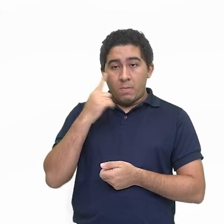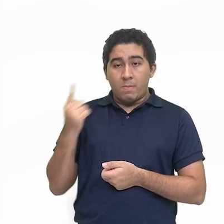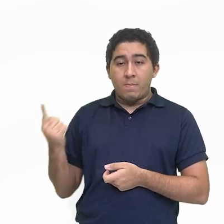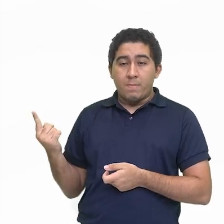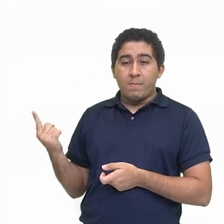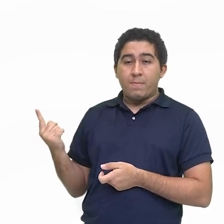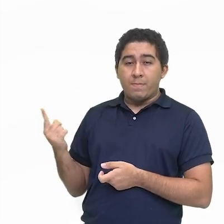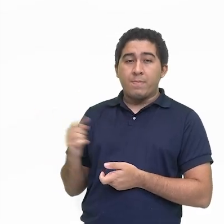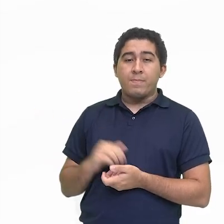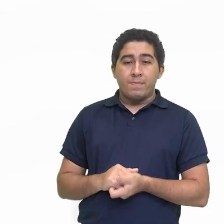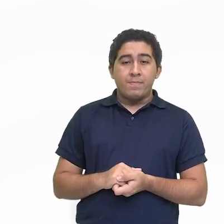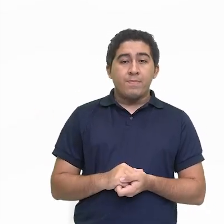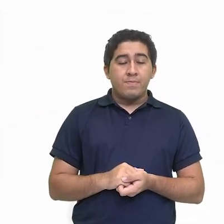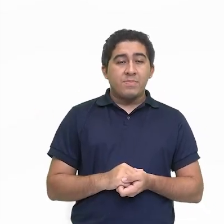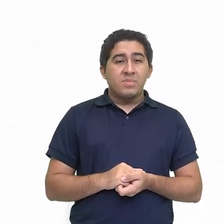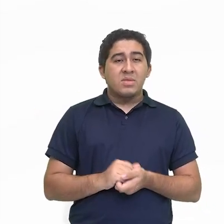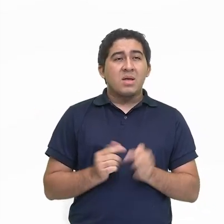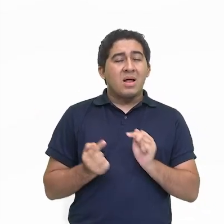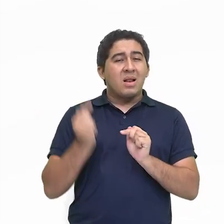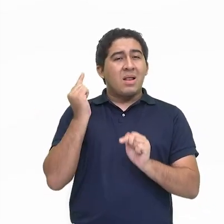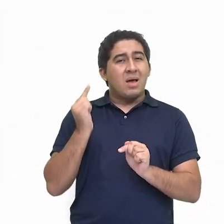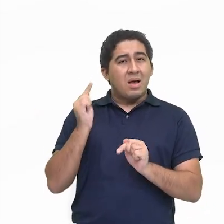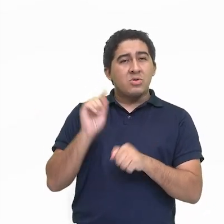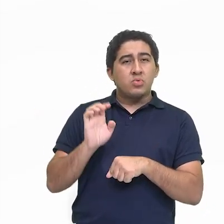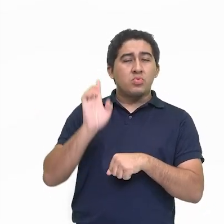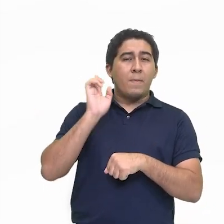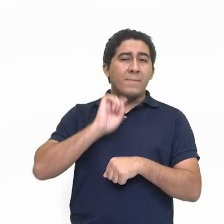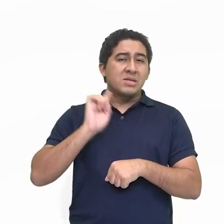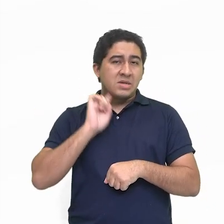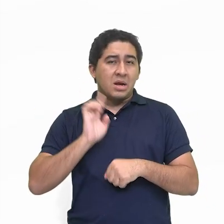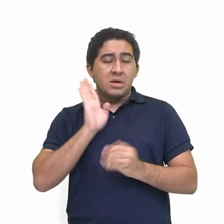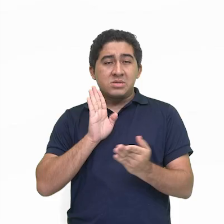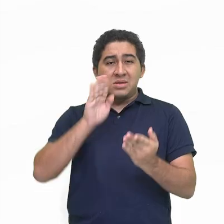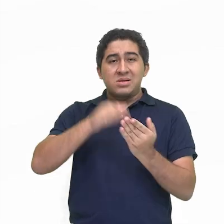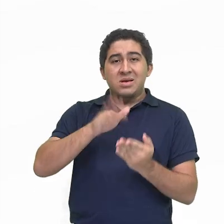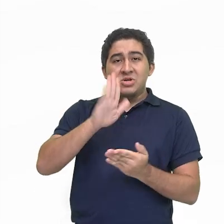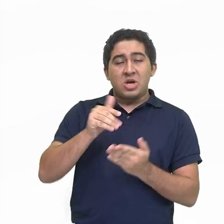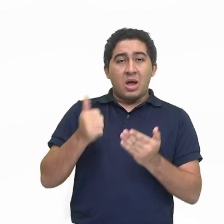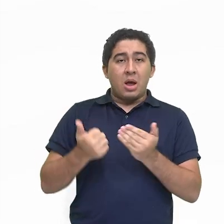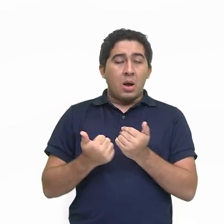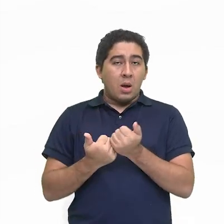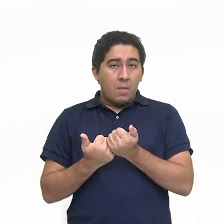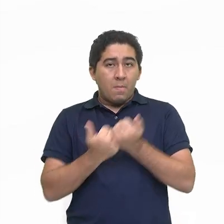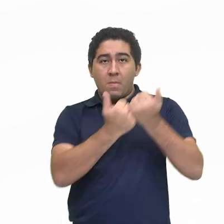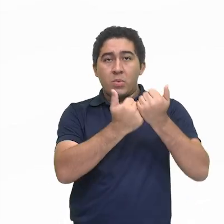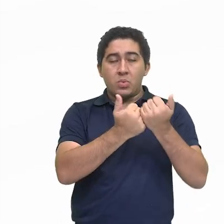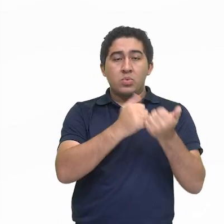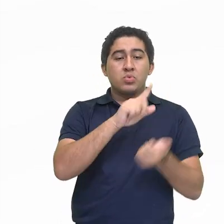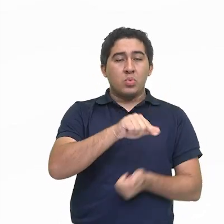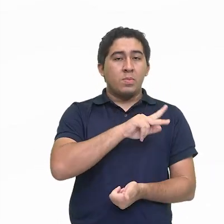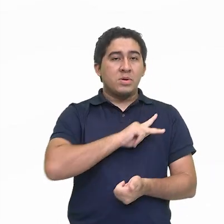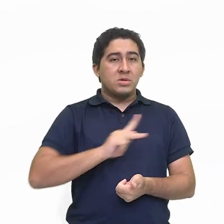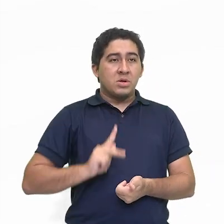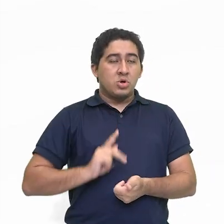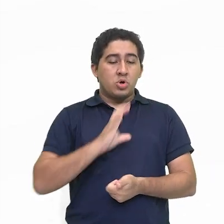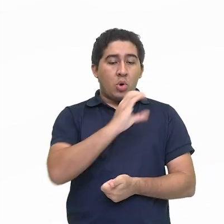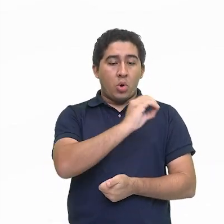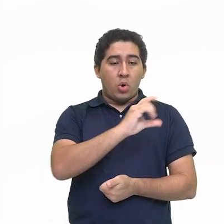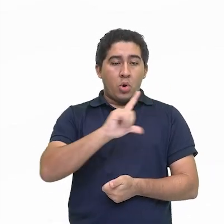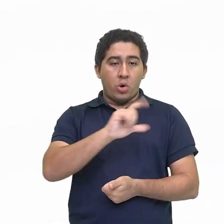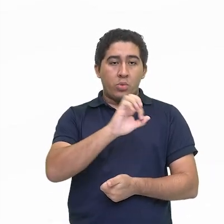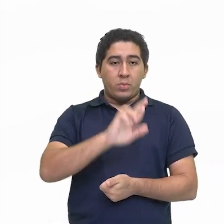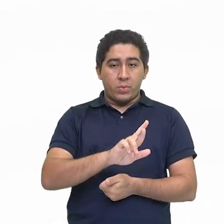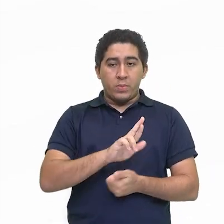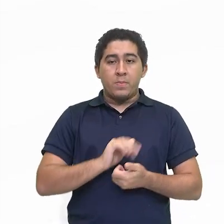sua política foi mais forte lá em Minas Gerais, até ele se tornar vice-presidente do Fernando Collor de Mello, né? Eles,